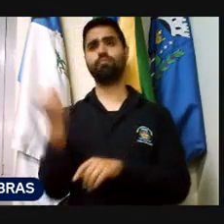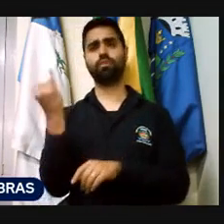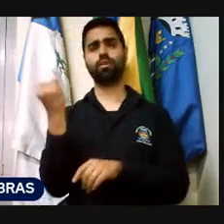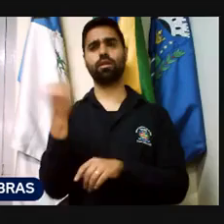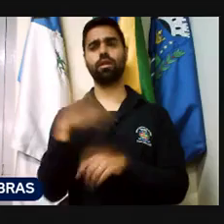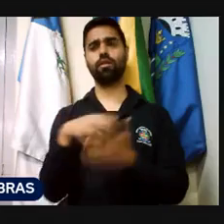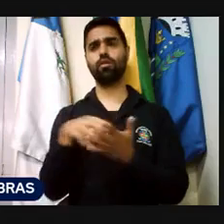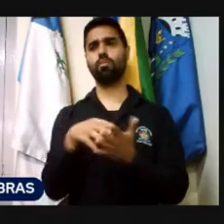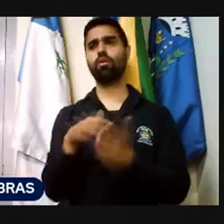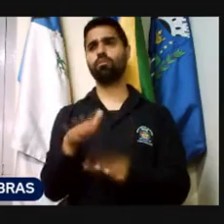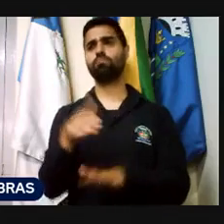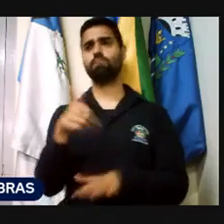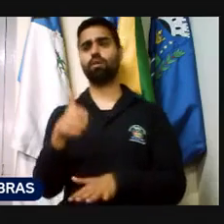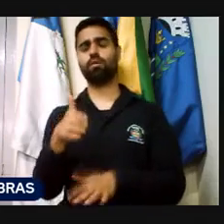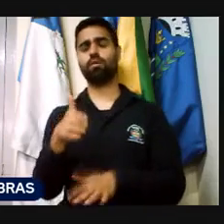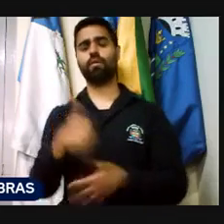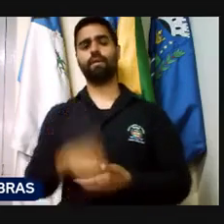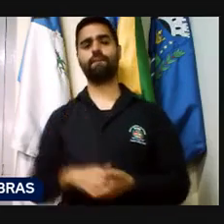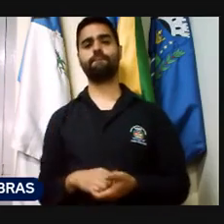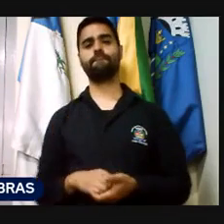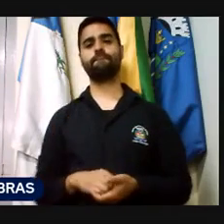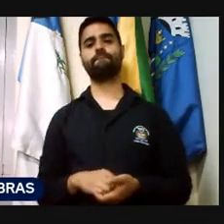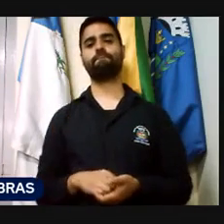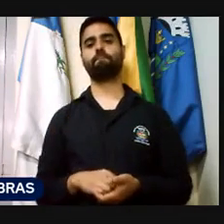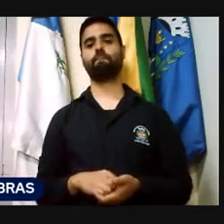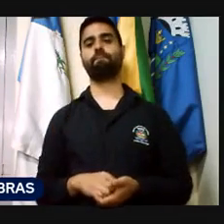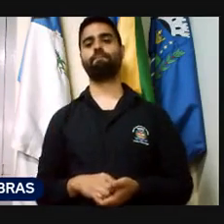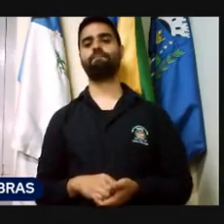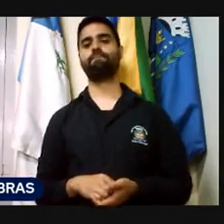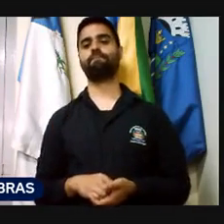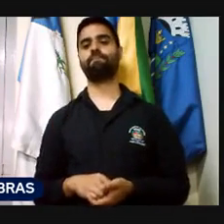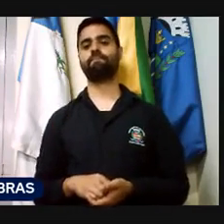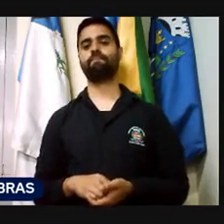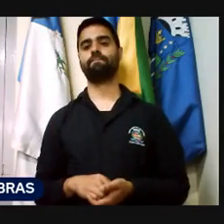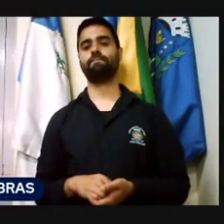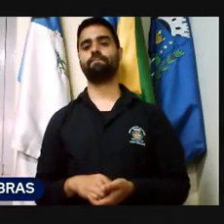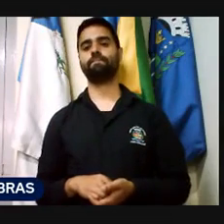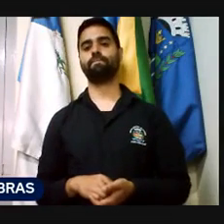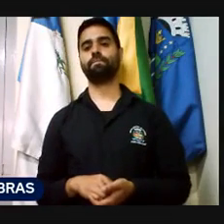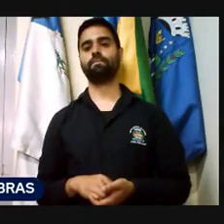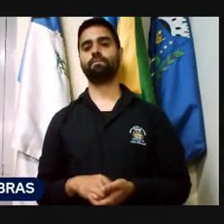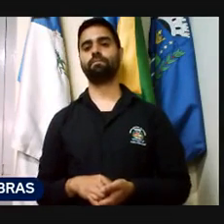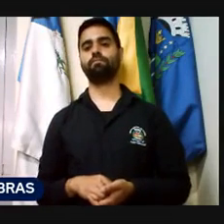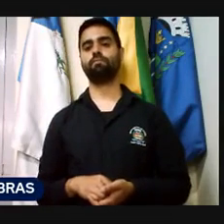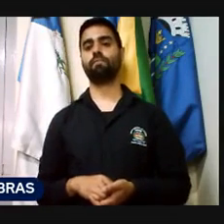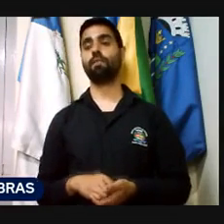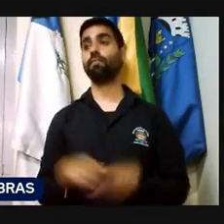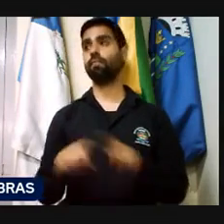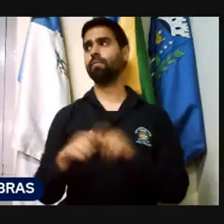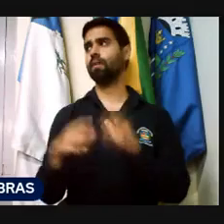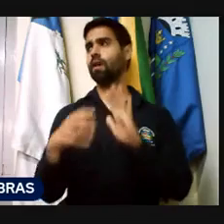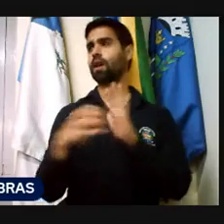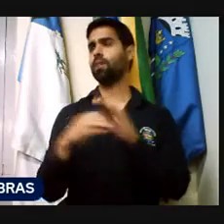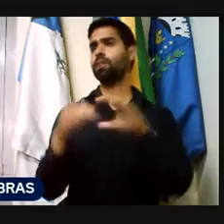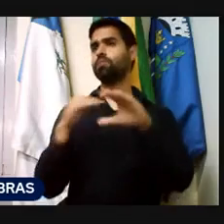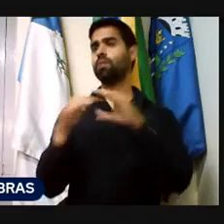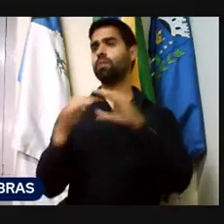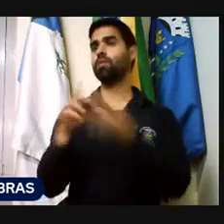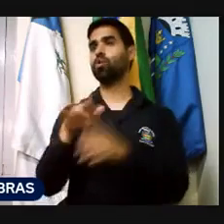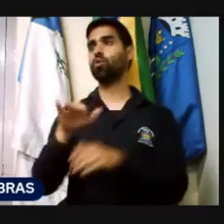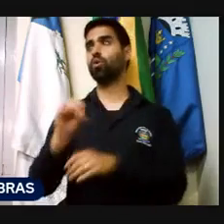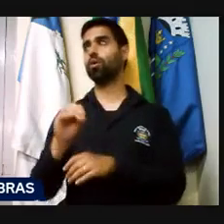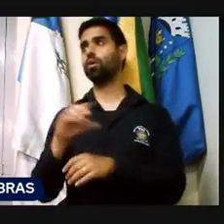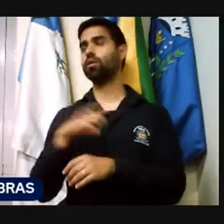público de qualidade. Quero também registrar que a Câmara encaminhou ao Rio de Janeiro